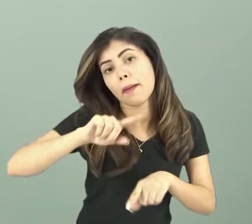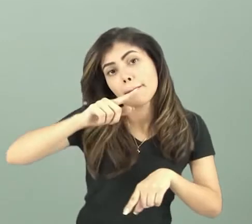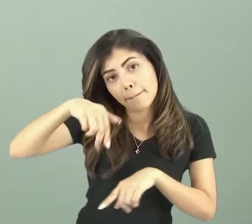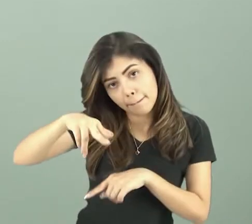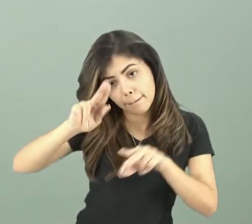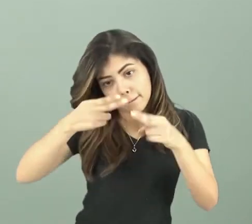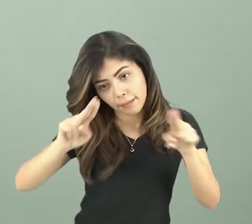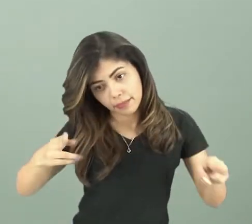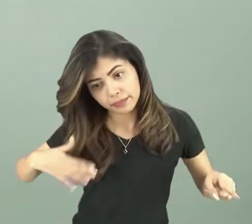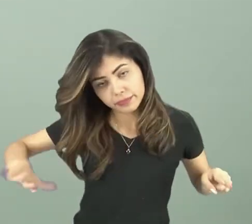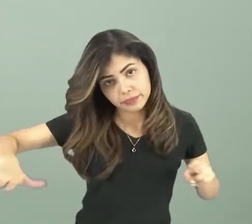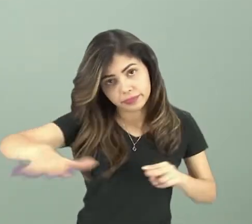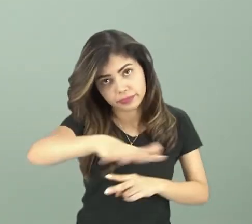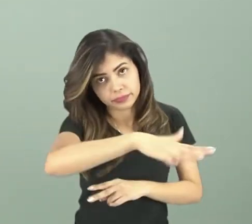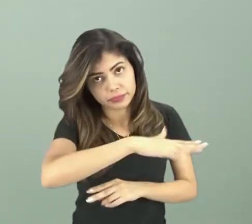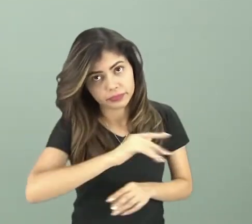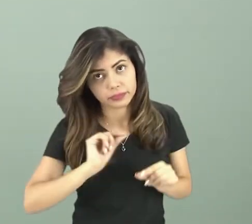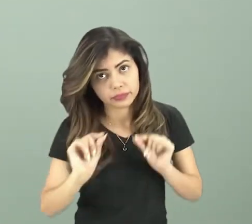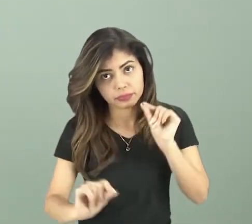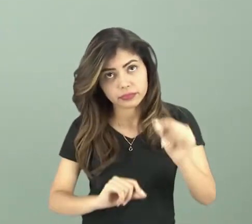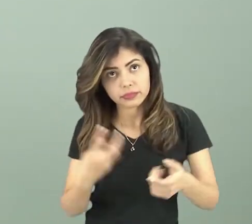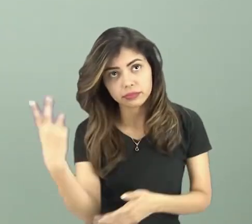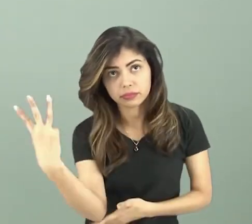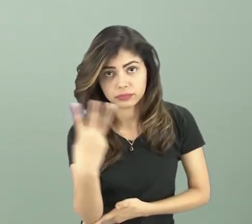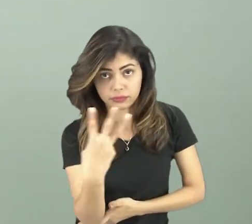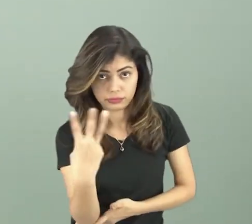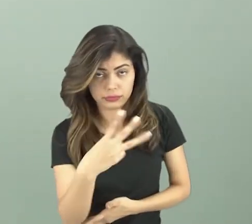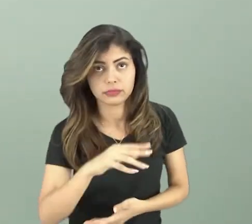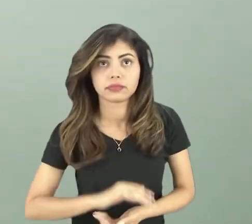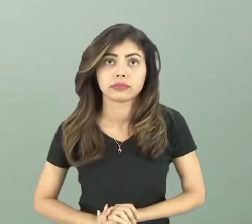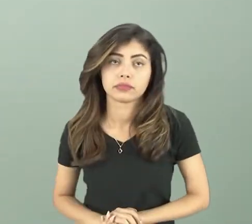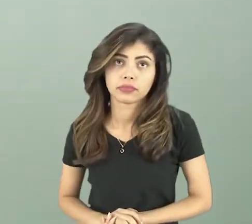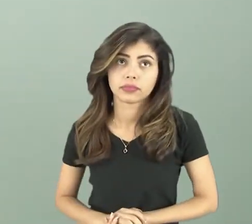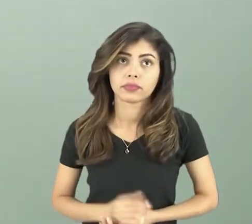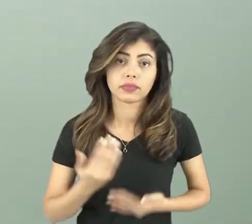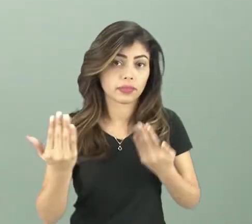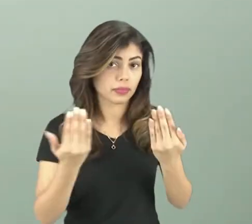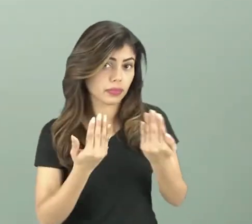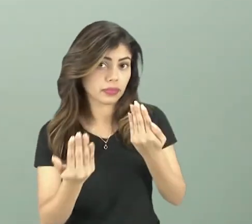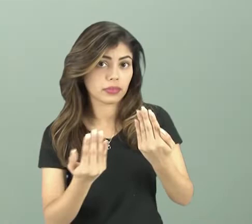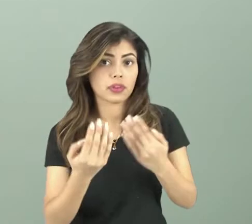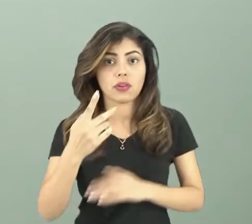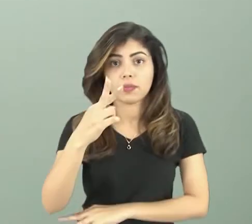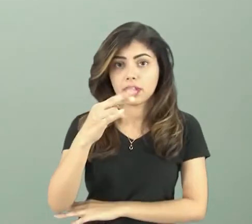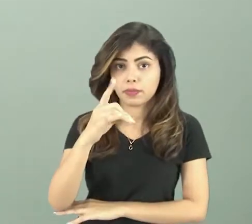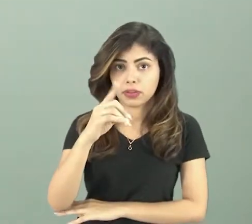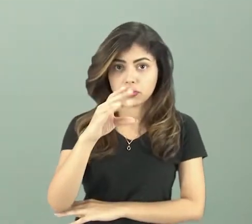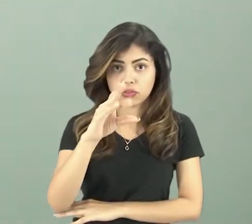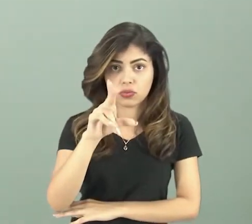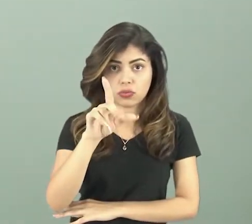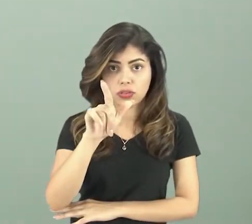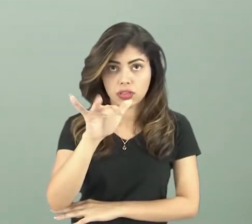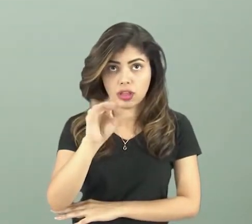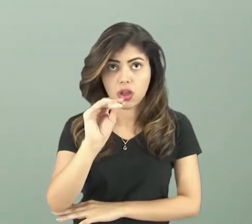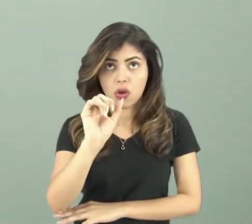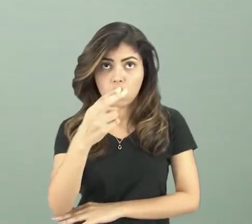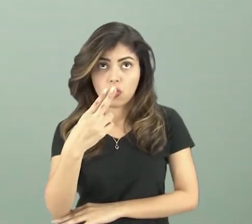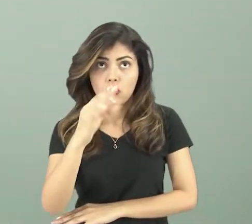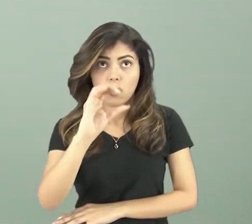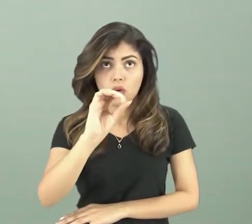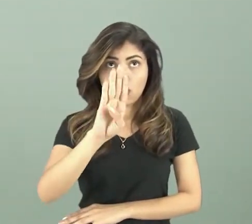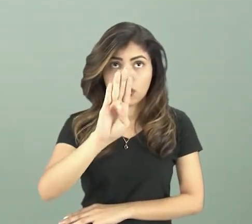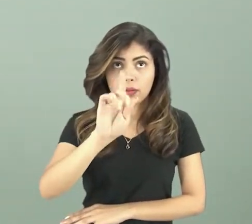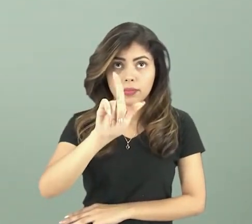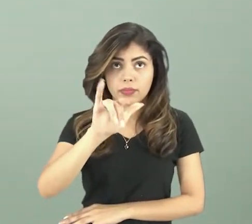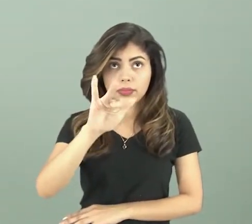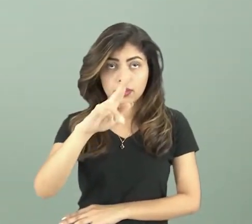vai ser nesse sentido. Então, a gente tem essas três possibilidades aí. Ou é paralelo, ou é perpendicular, ou é oblíquo, e em cada uma